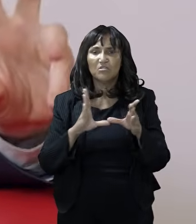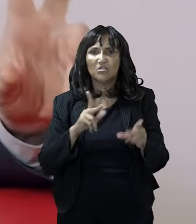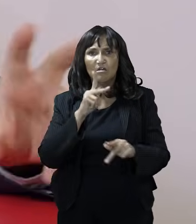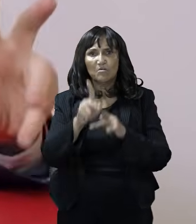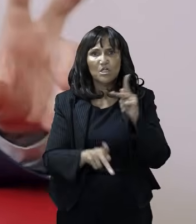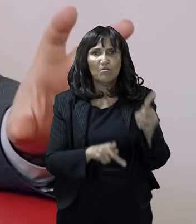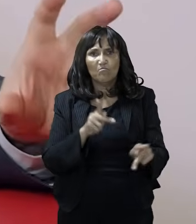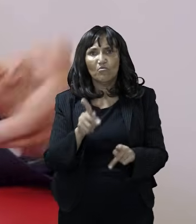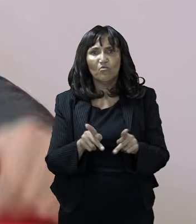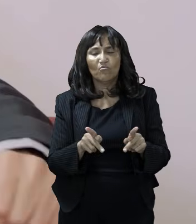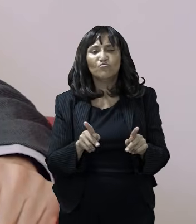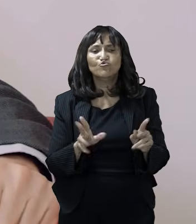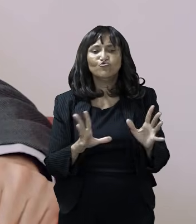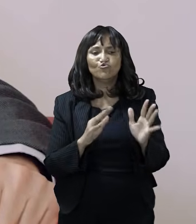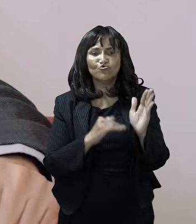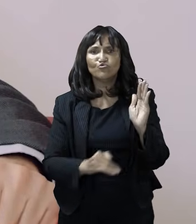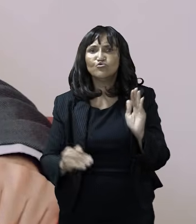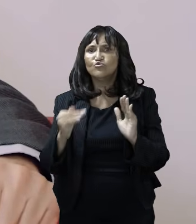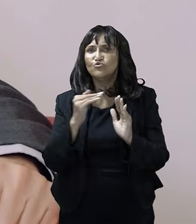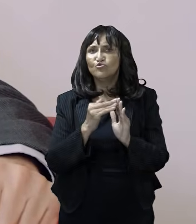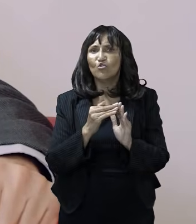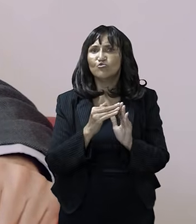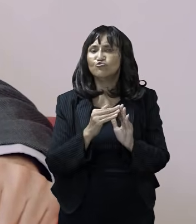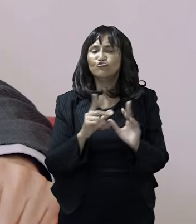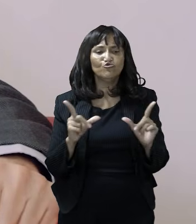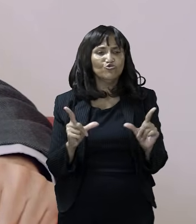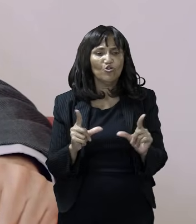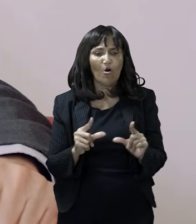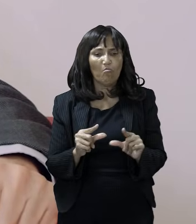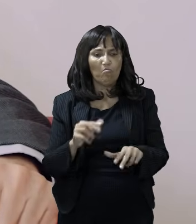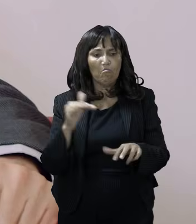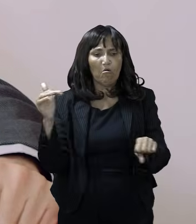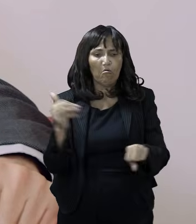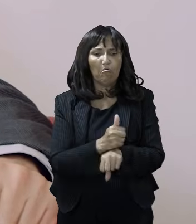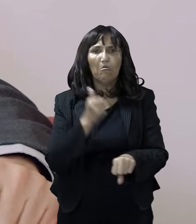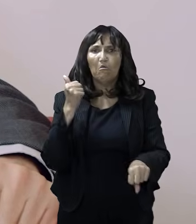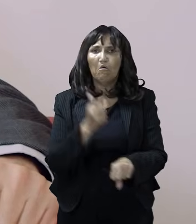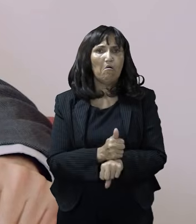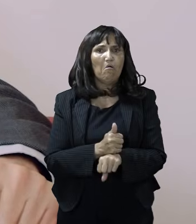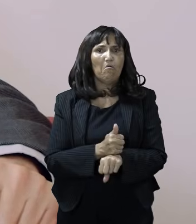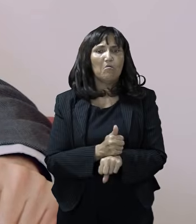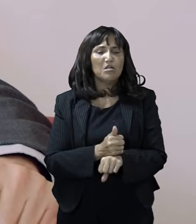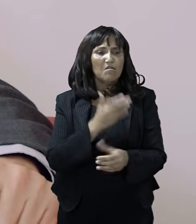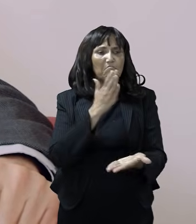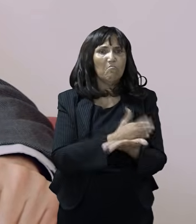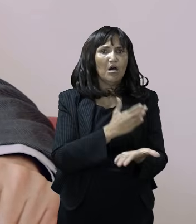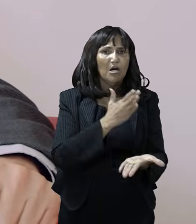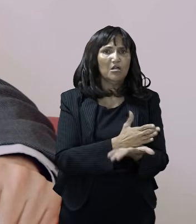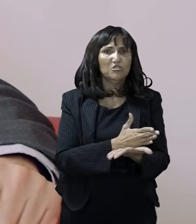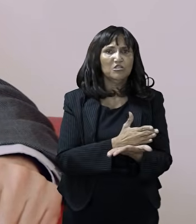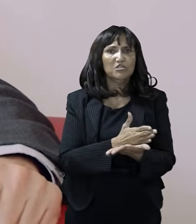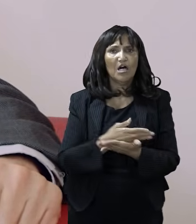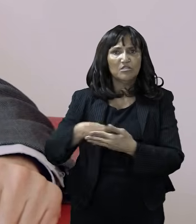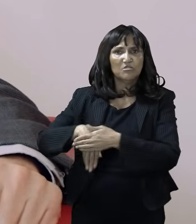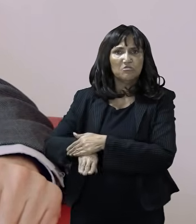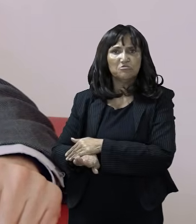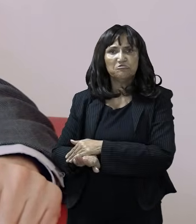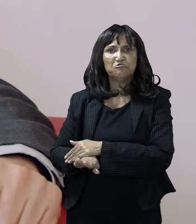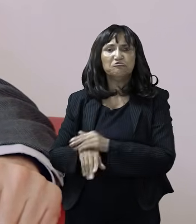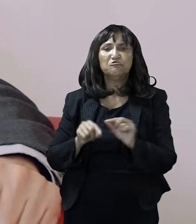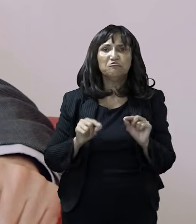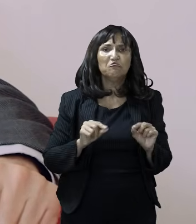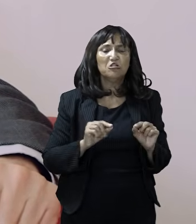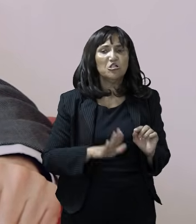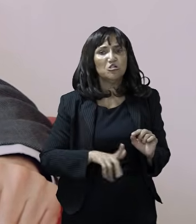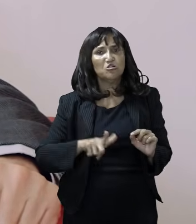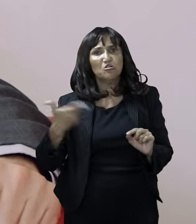no lato sensu, todo mundo. E não a minoria golpista, que parte dela está na caserna, parte dela está